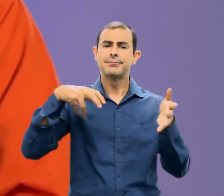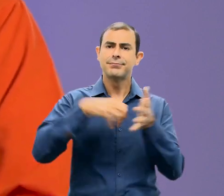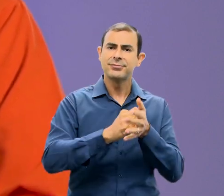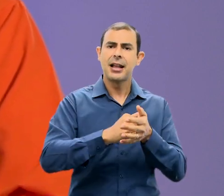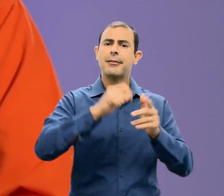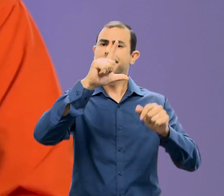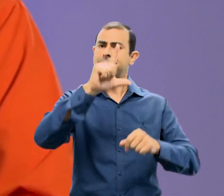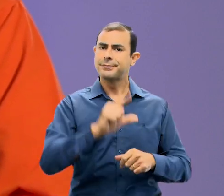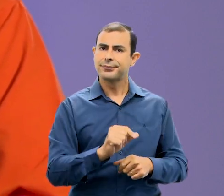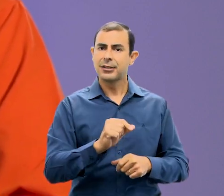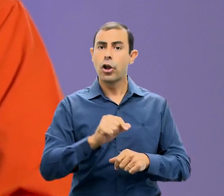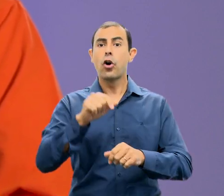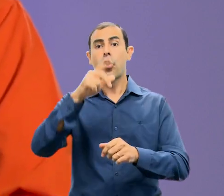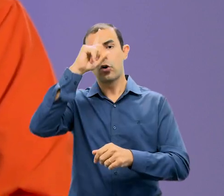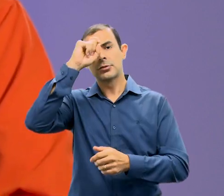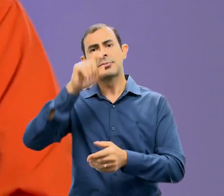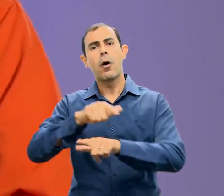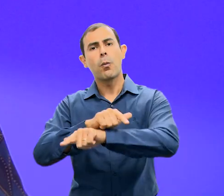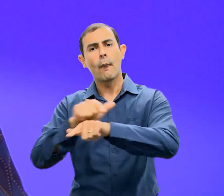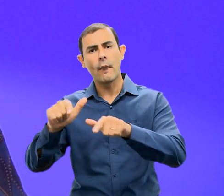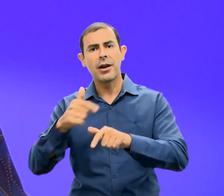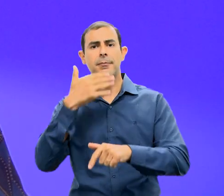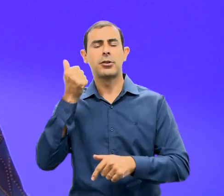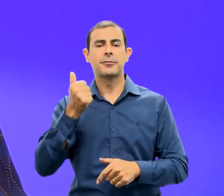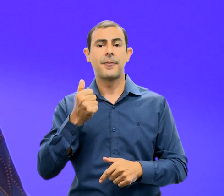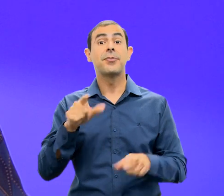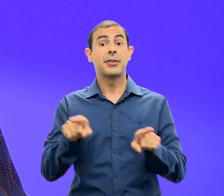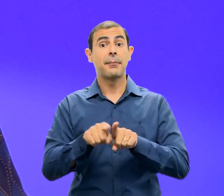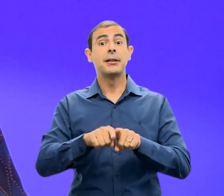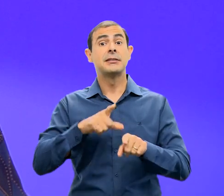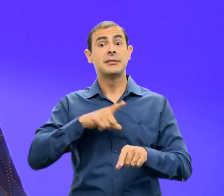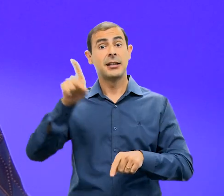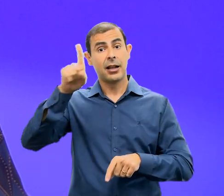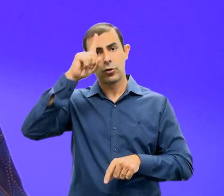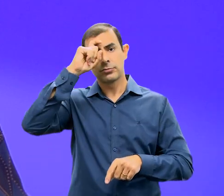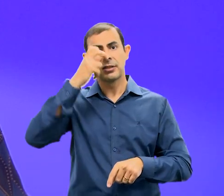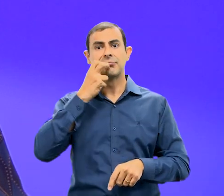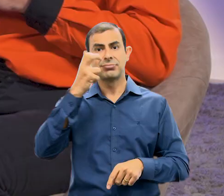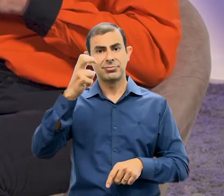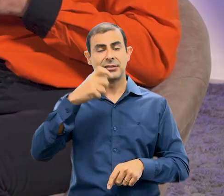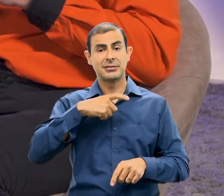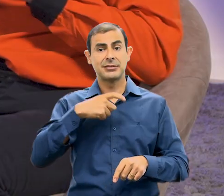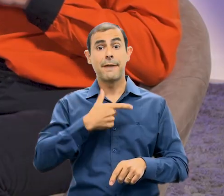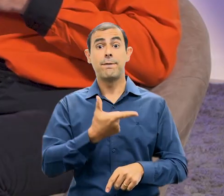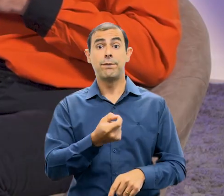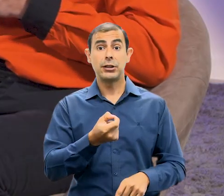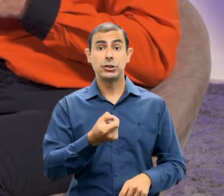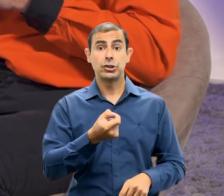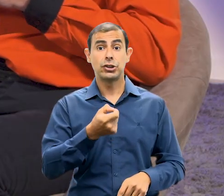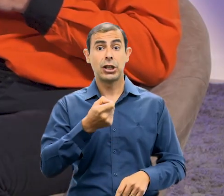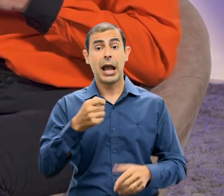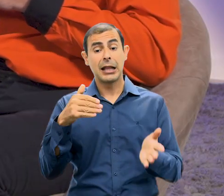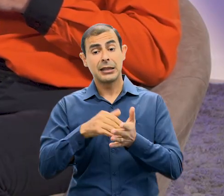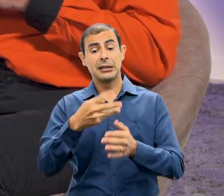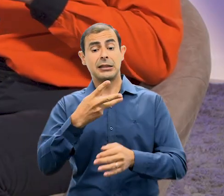hospitalares. A gente tem uns dados importantes da Santa Casa, em que de 20% a 30% dos leitos de emergência e urgência,